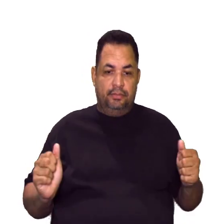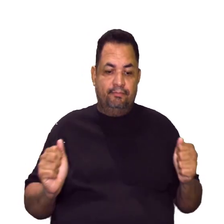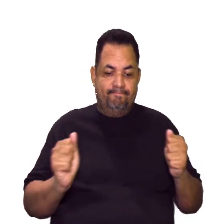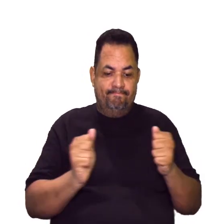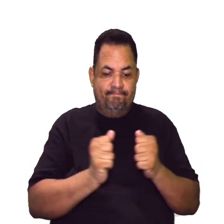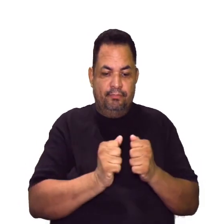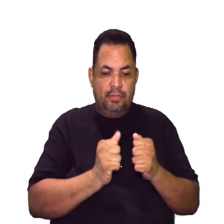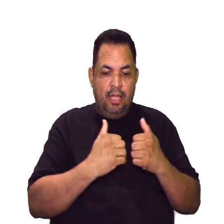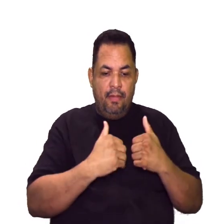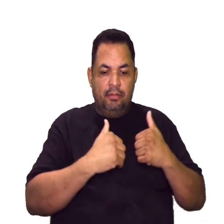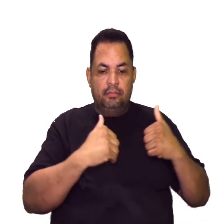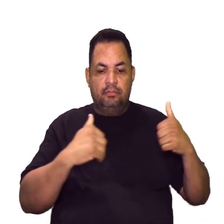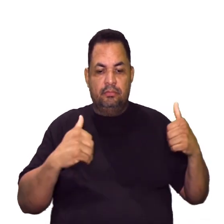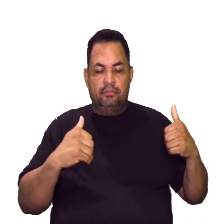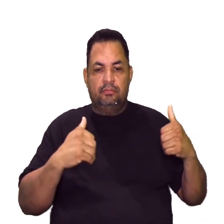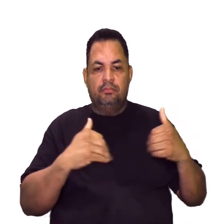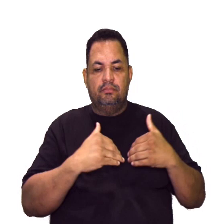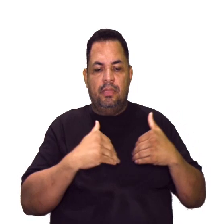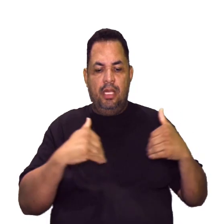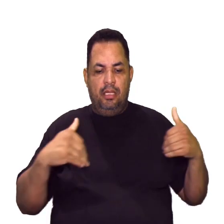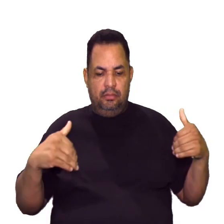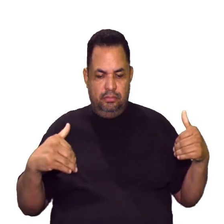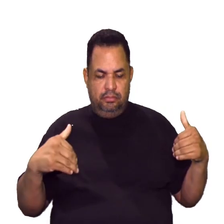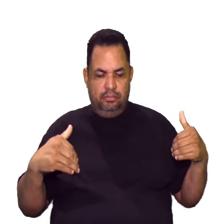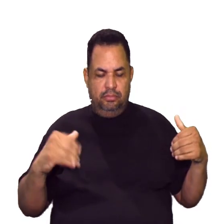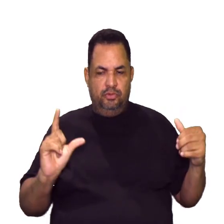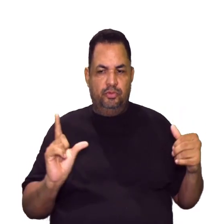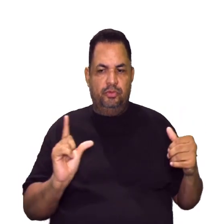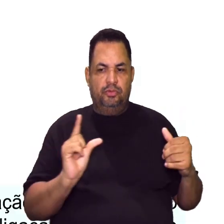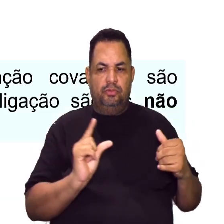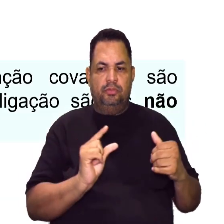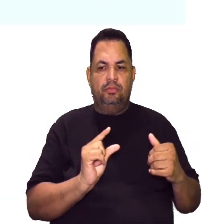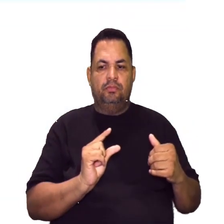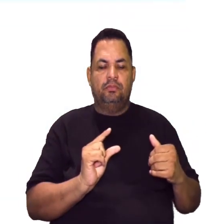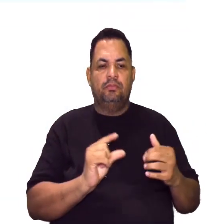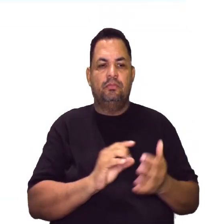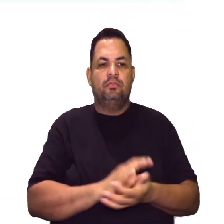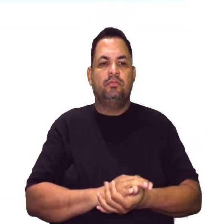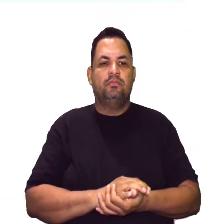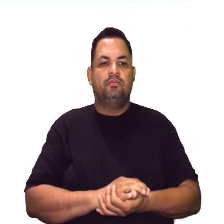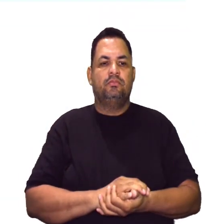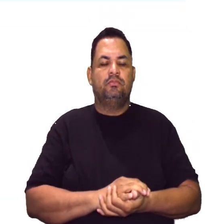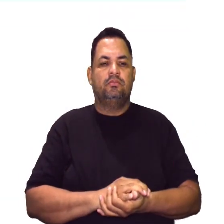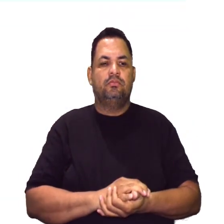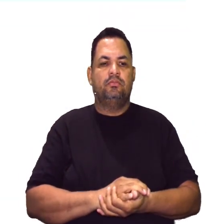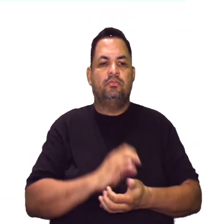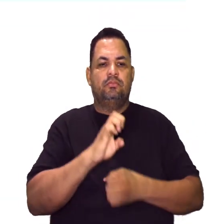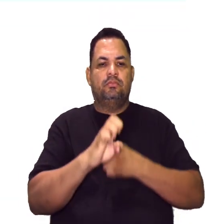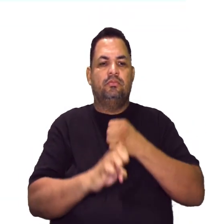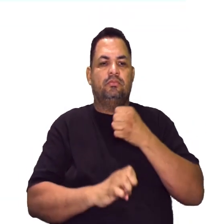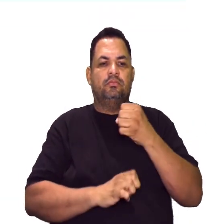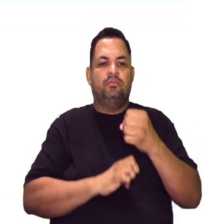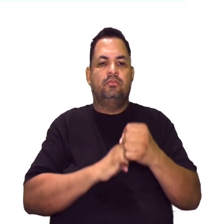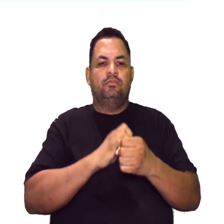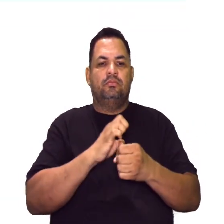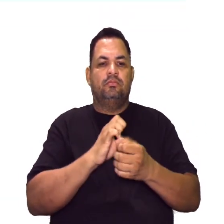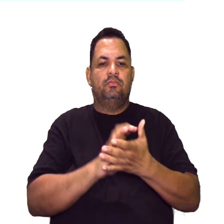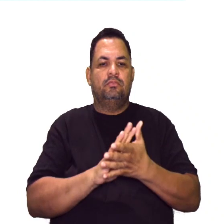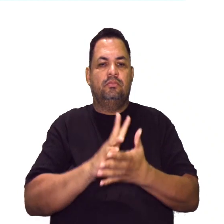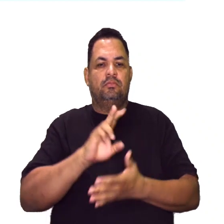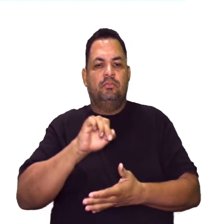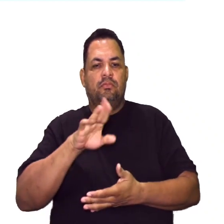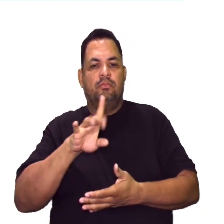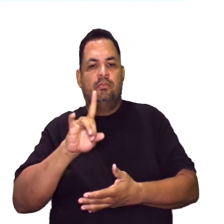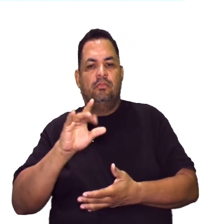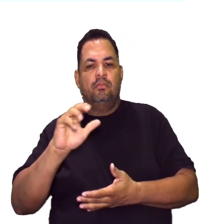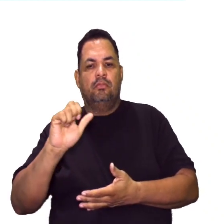a repulsão. Quanto mais afastado, menor a repulsão. Sendo assim, os elétrons de